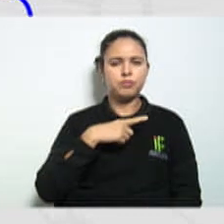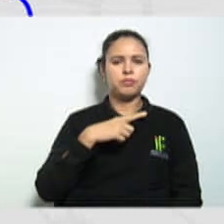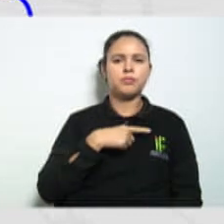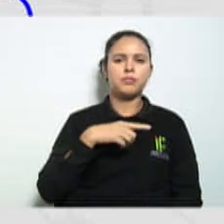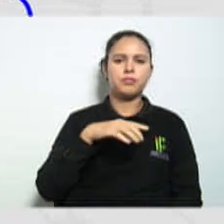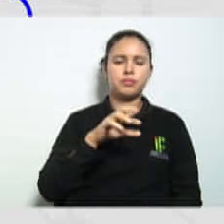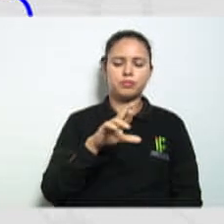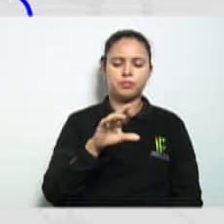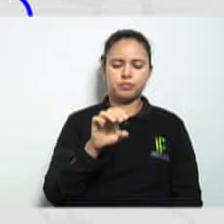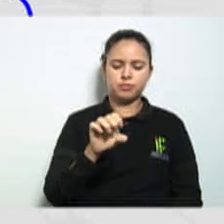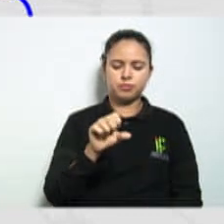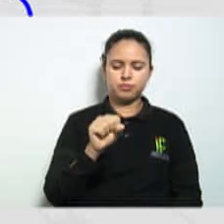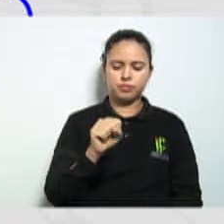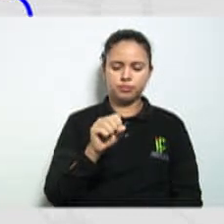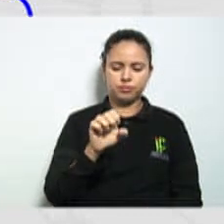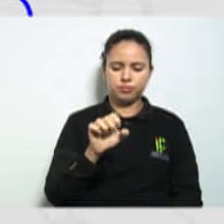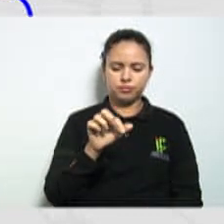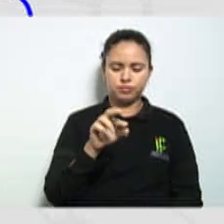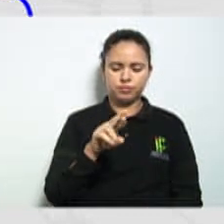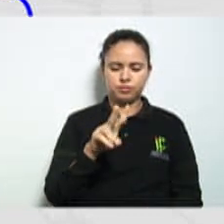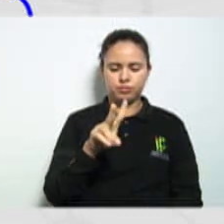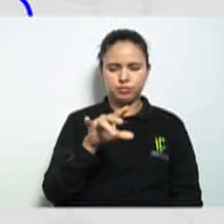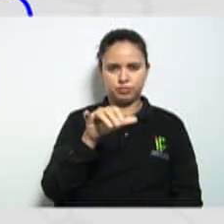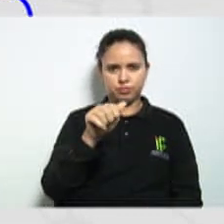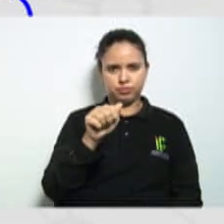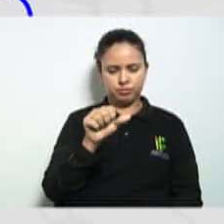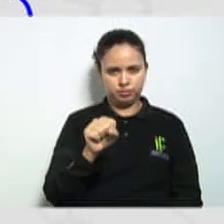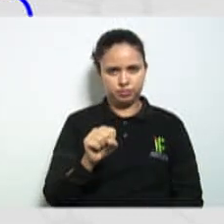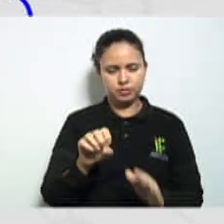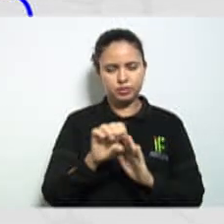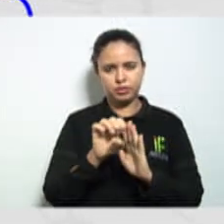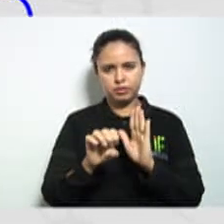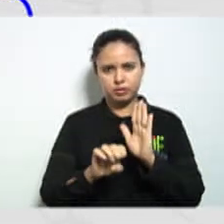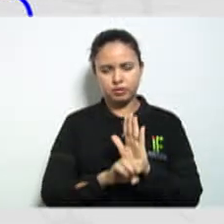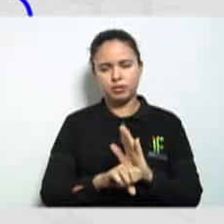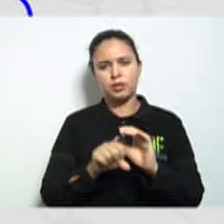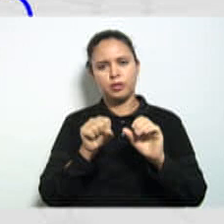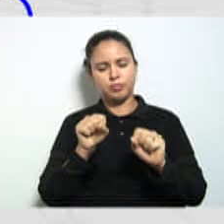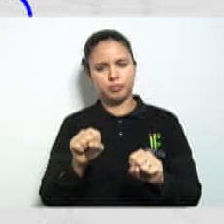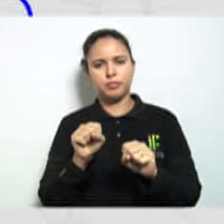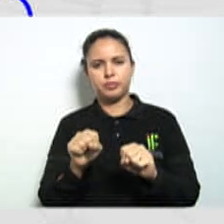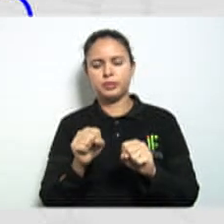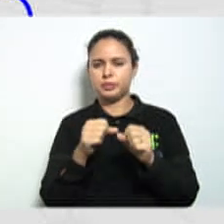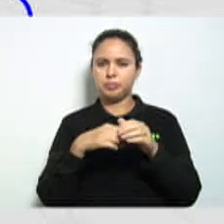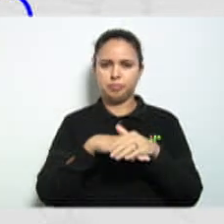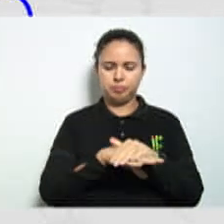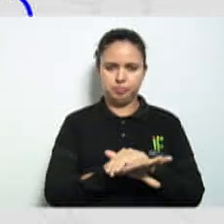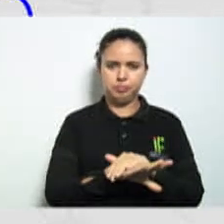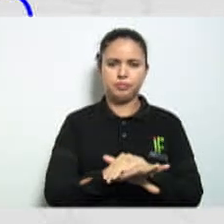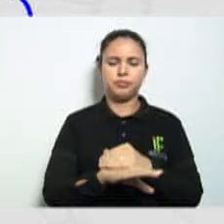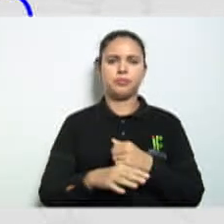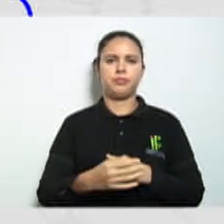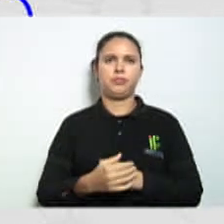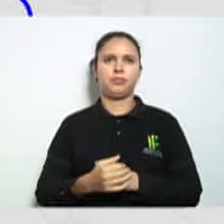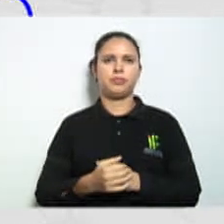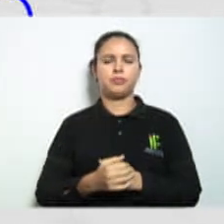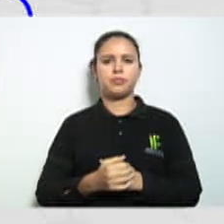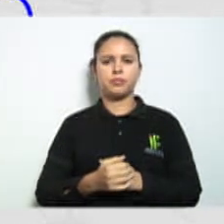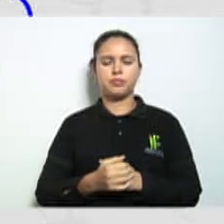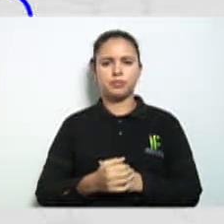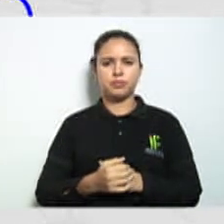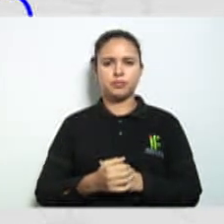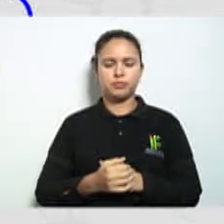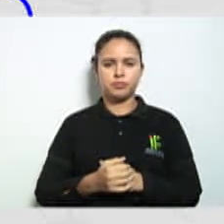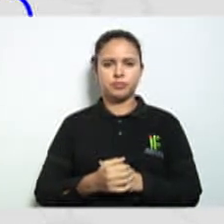reservas estatutárias. Poderá ser constituído também a reserva estatutária. Nada